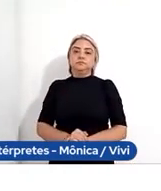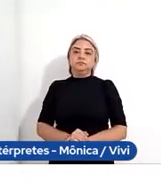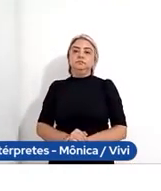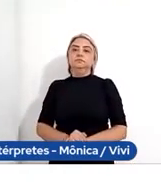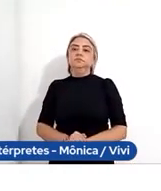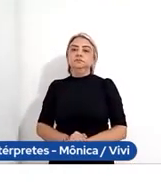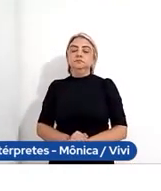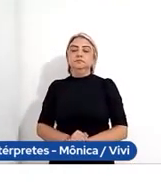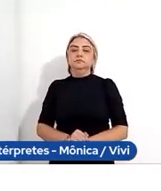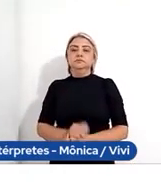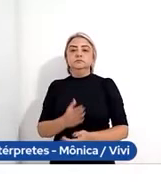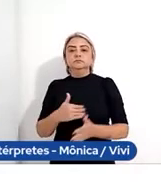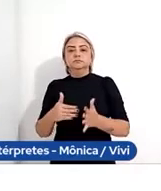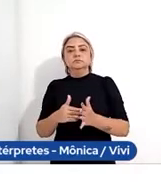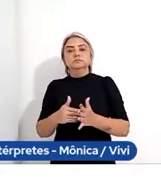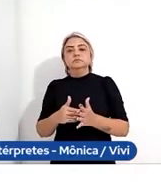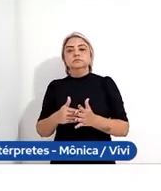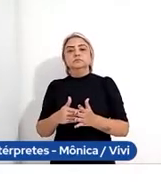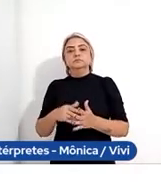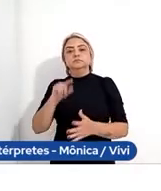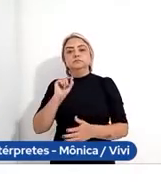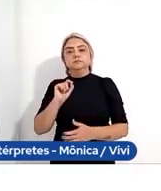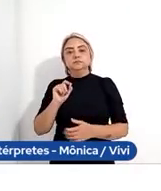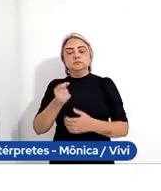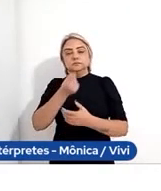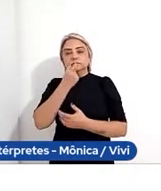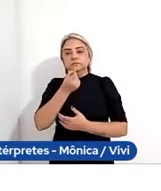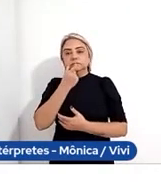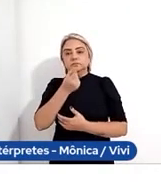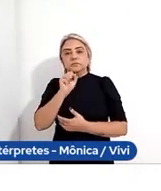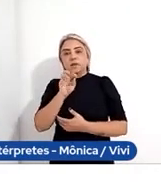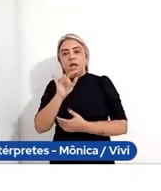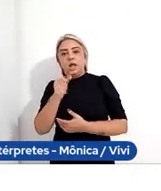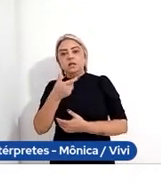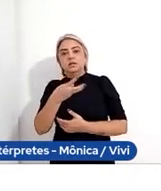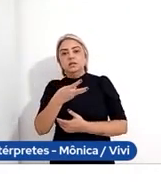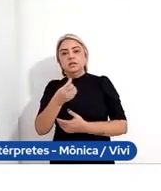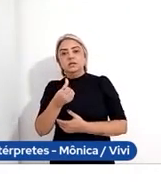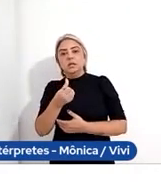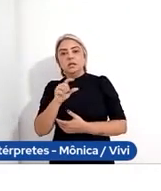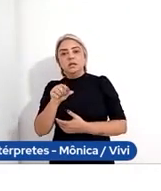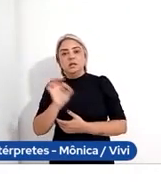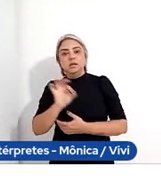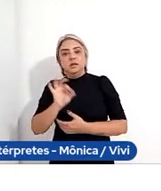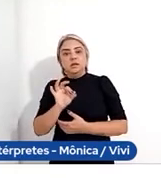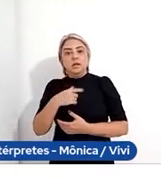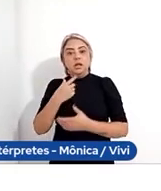A dependência total, só ingrediente farmacêutico ativo, é 36% do SEIS. E a nossa dependência de